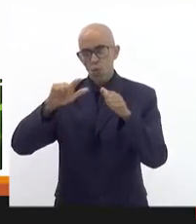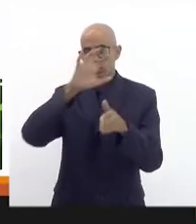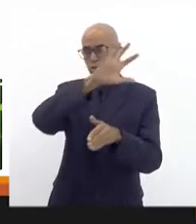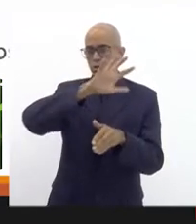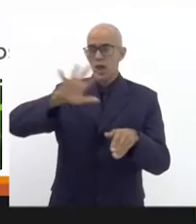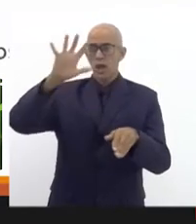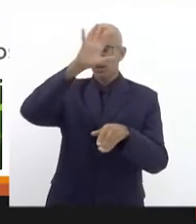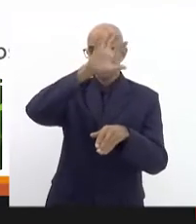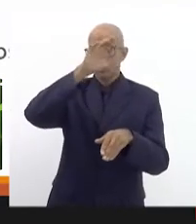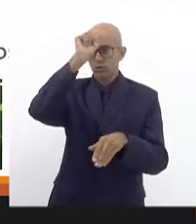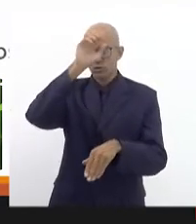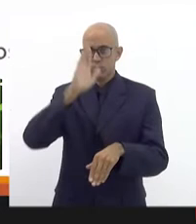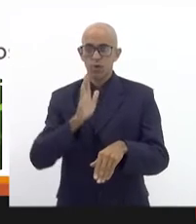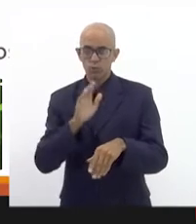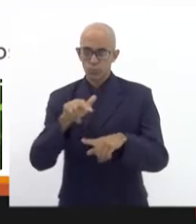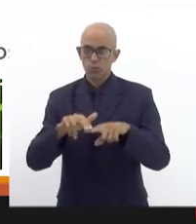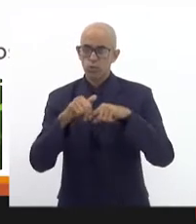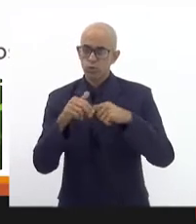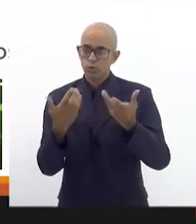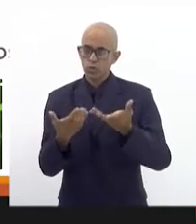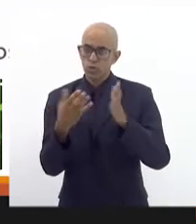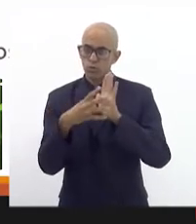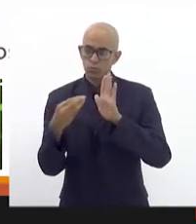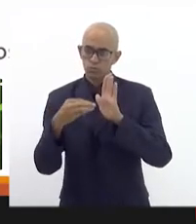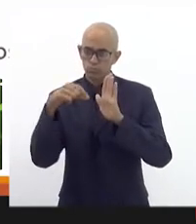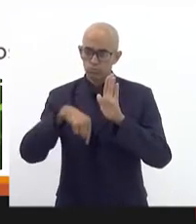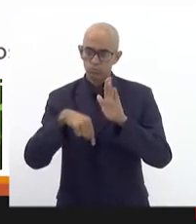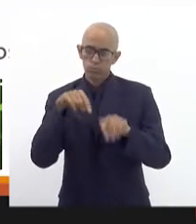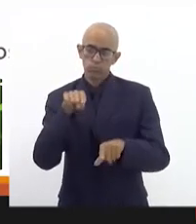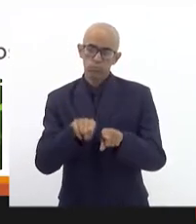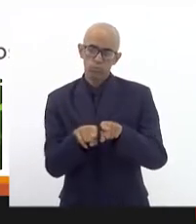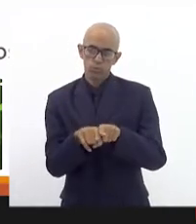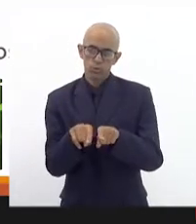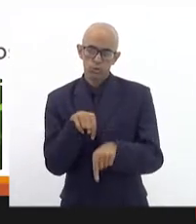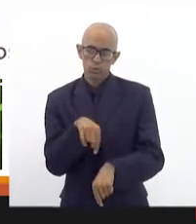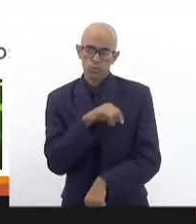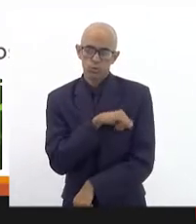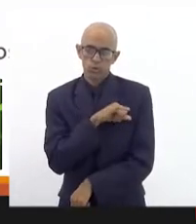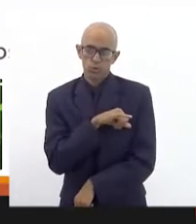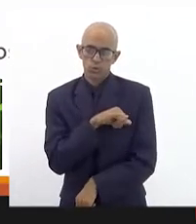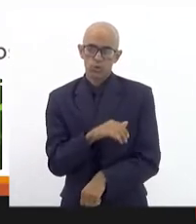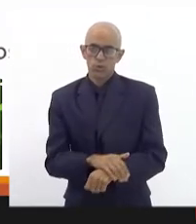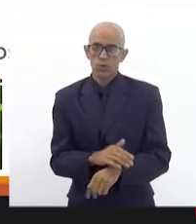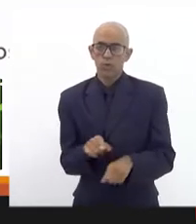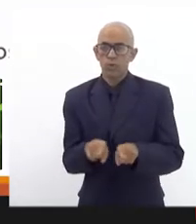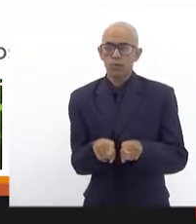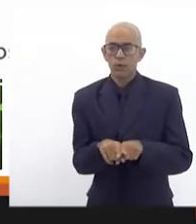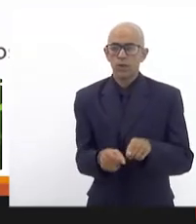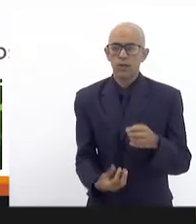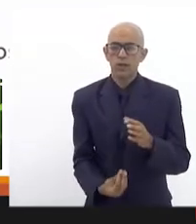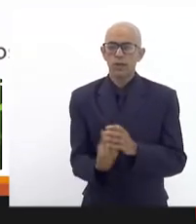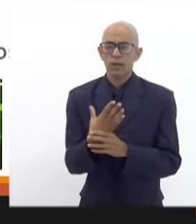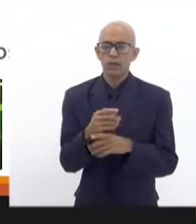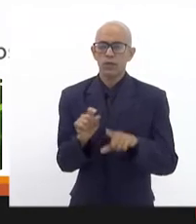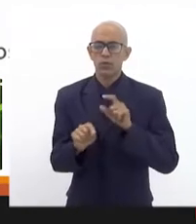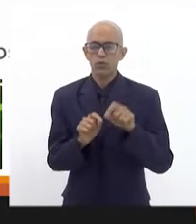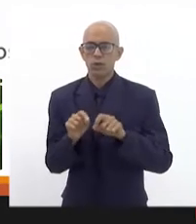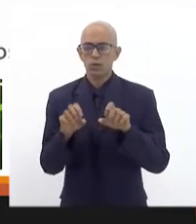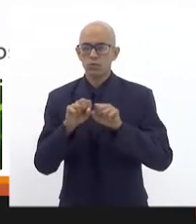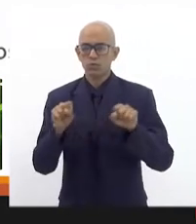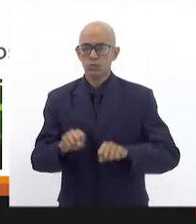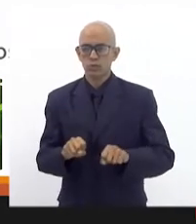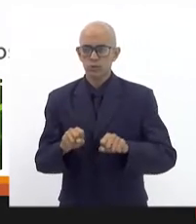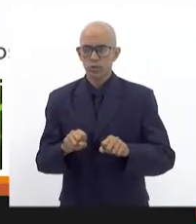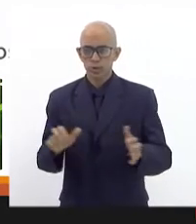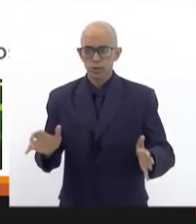critério que nós julgamos importante. Por fim, ele também cria um programa de compras públicas para inovação, né? Eu sempre tenho